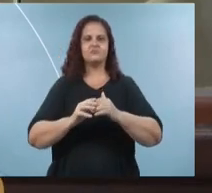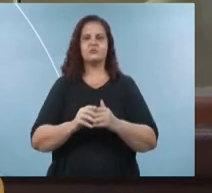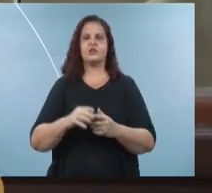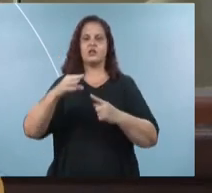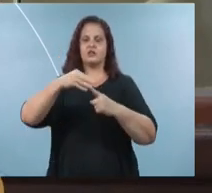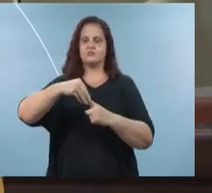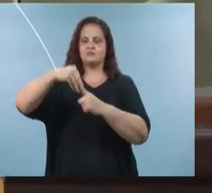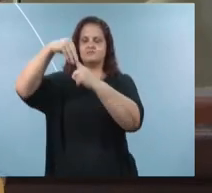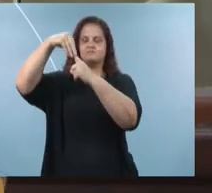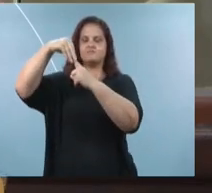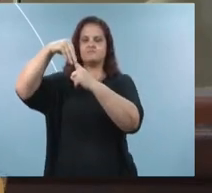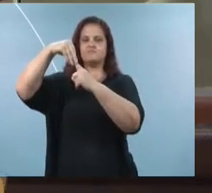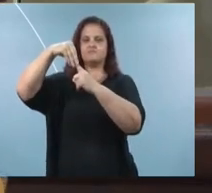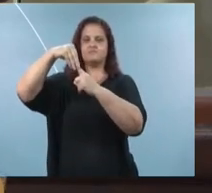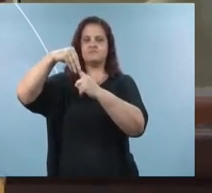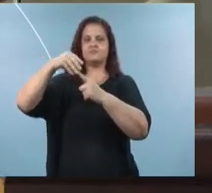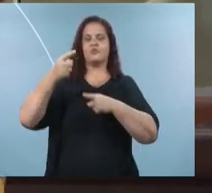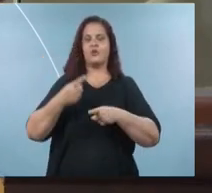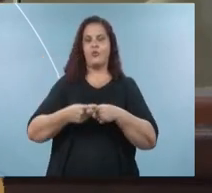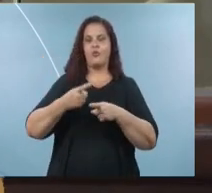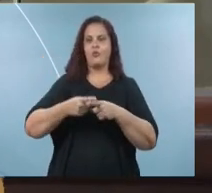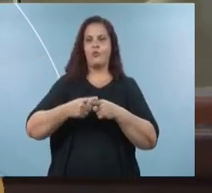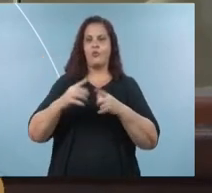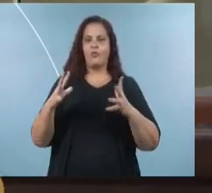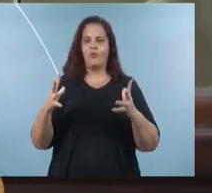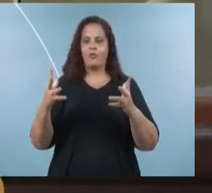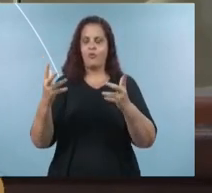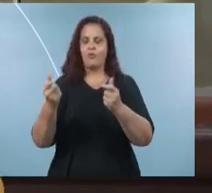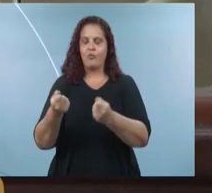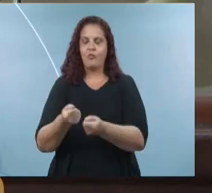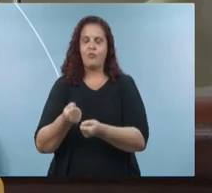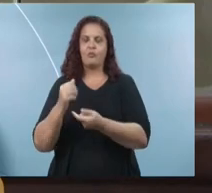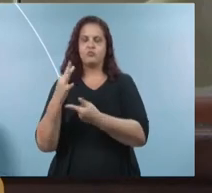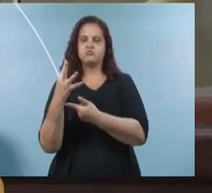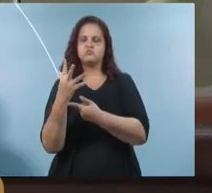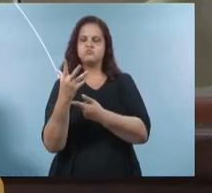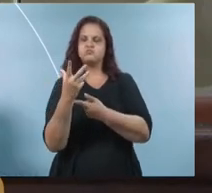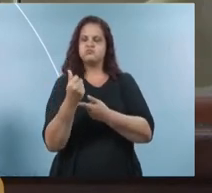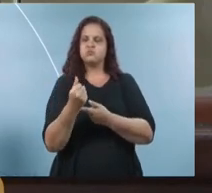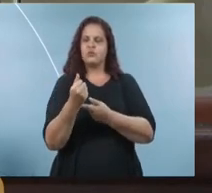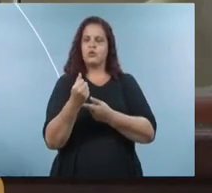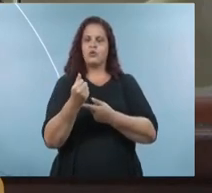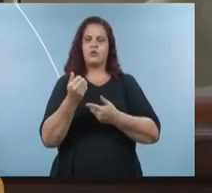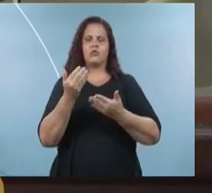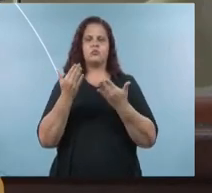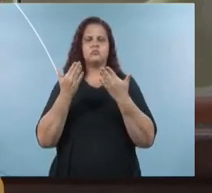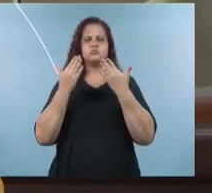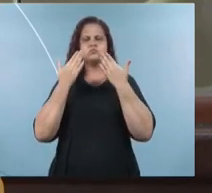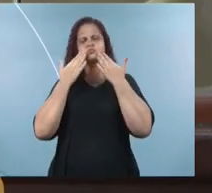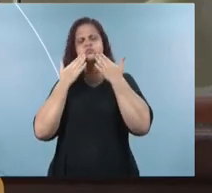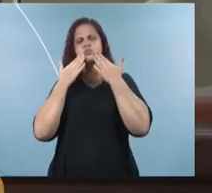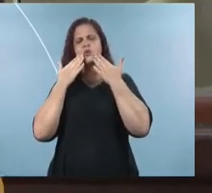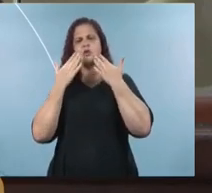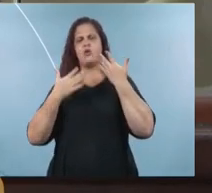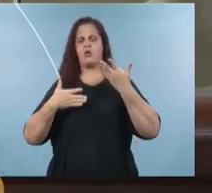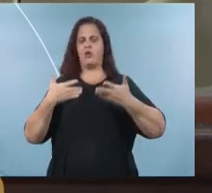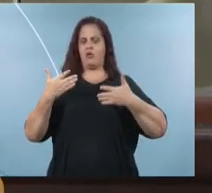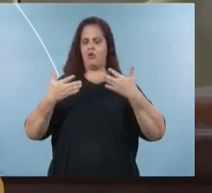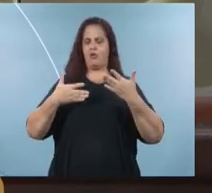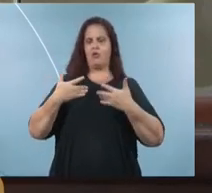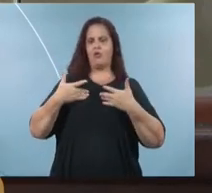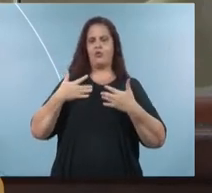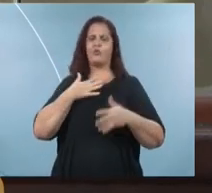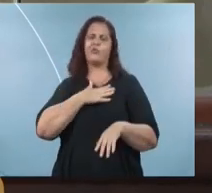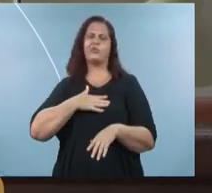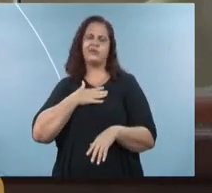destaque, porque os muitos só veem o artesanato como uma terapia, como lazer ou hobby.